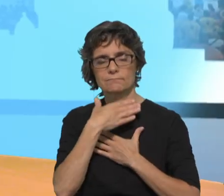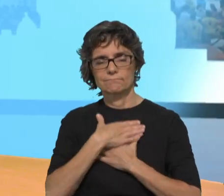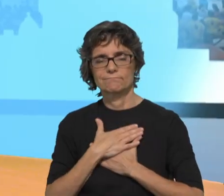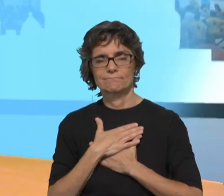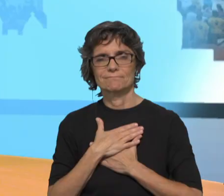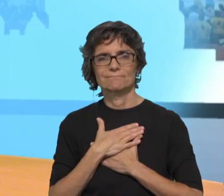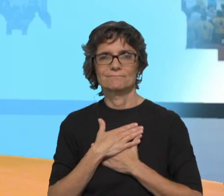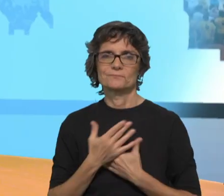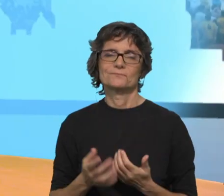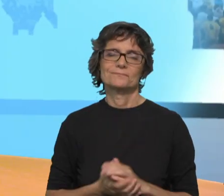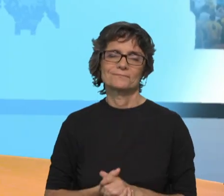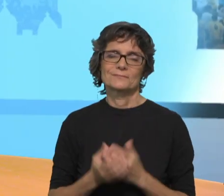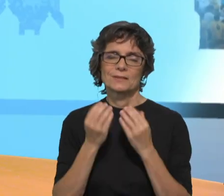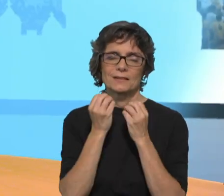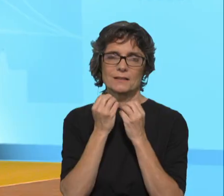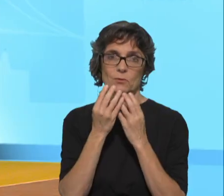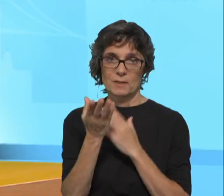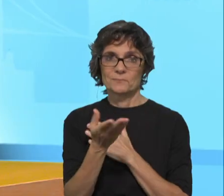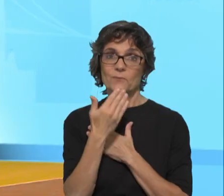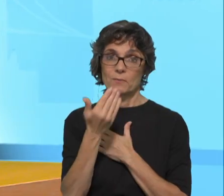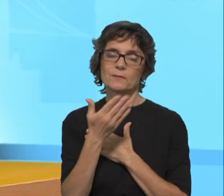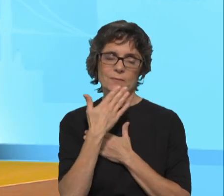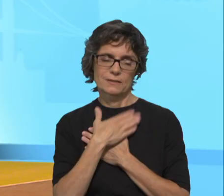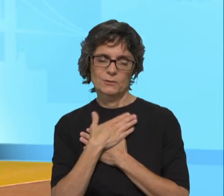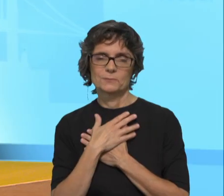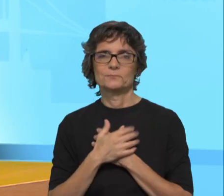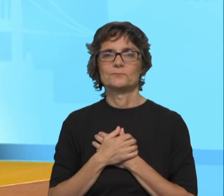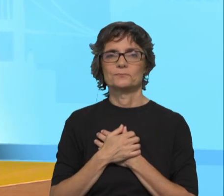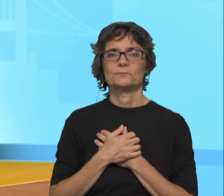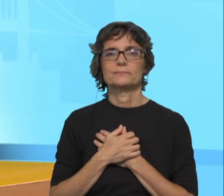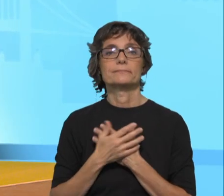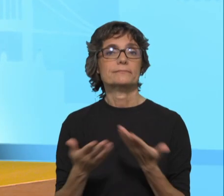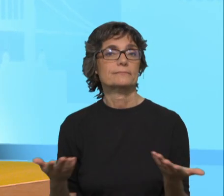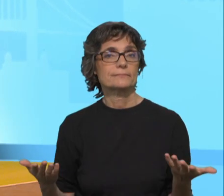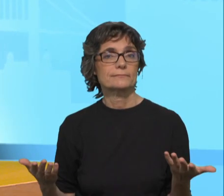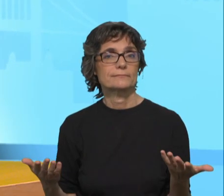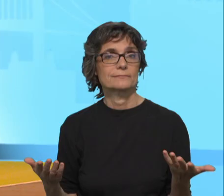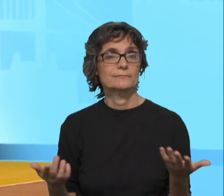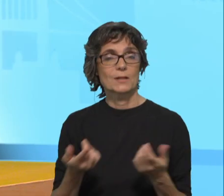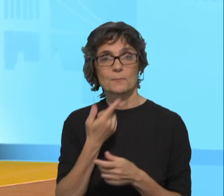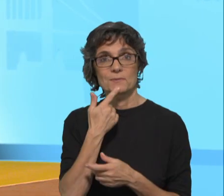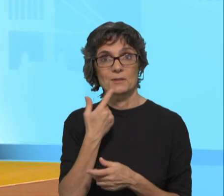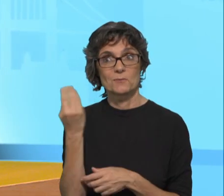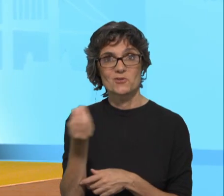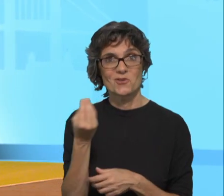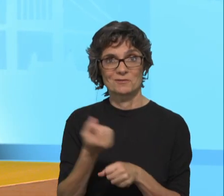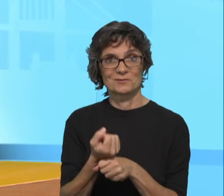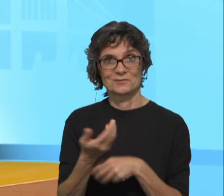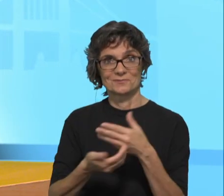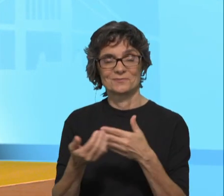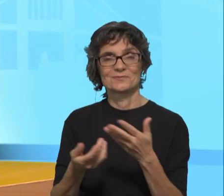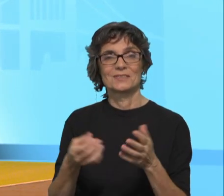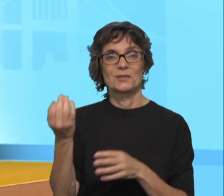bem, Padre Jorge Nunes, muito obrigado por esta partilha, por vermos como estão as coisas a funcionar com os jovens da Diocese